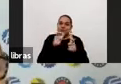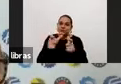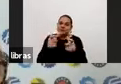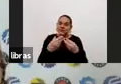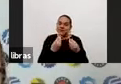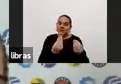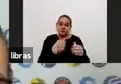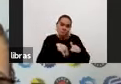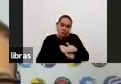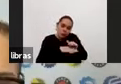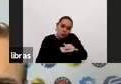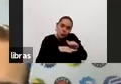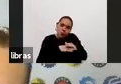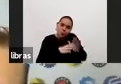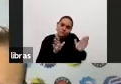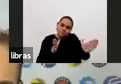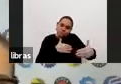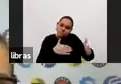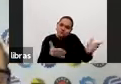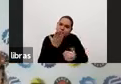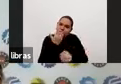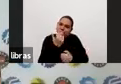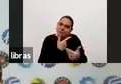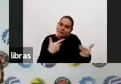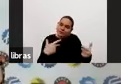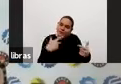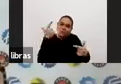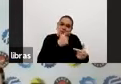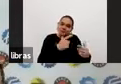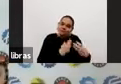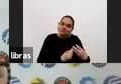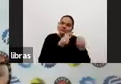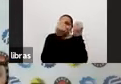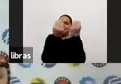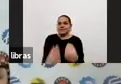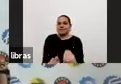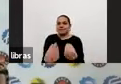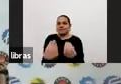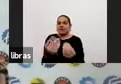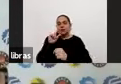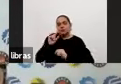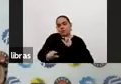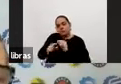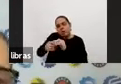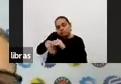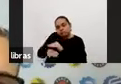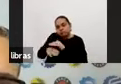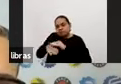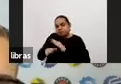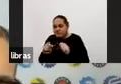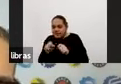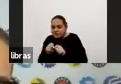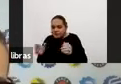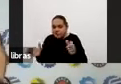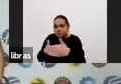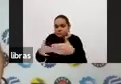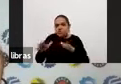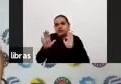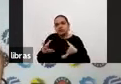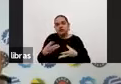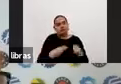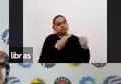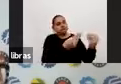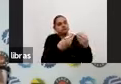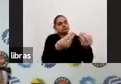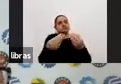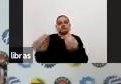reunindo 747 cestas. Então, eles estão reunindo aos poucos e vão entregando aos poucos. E esses trabalhadores que estão